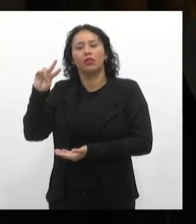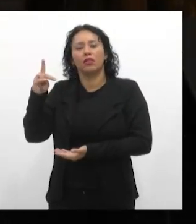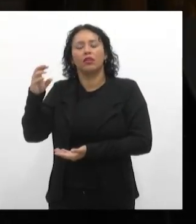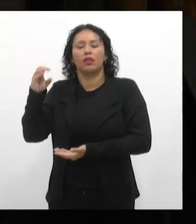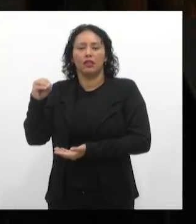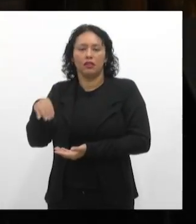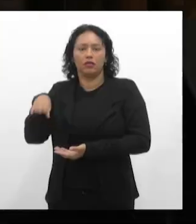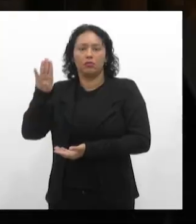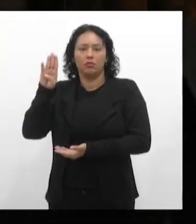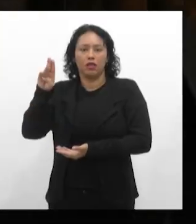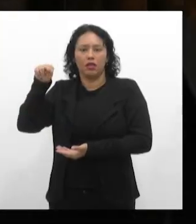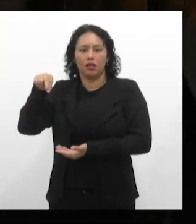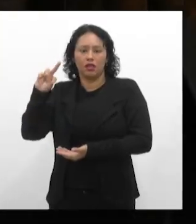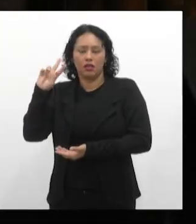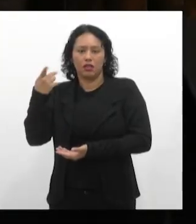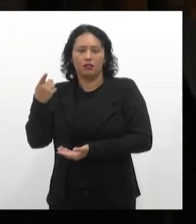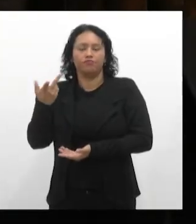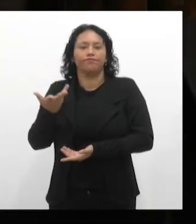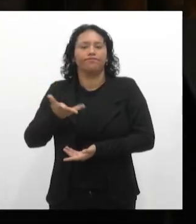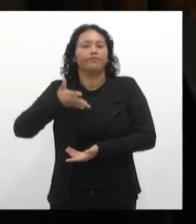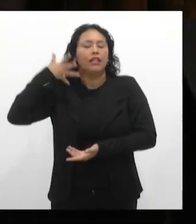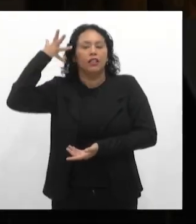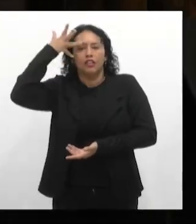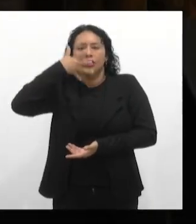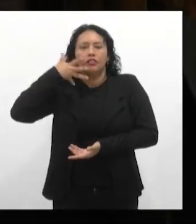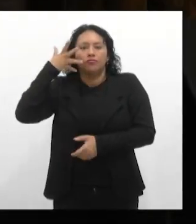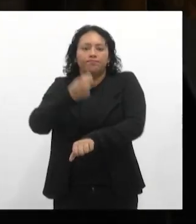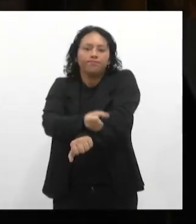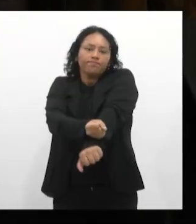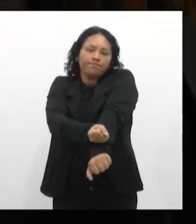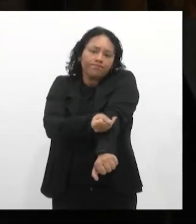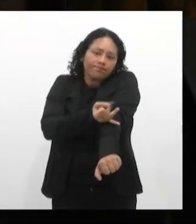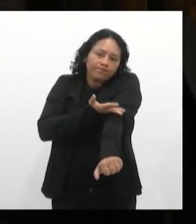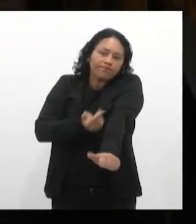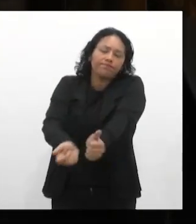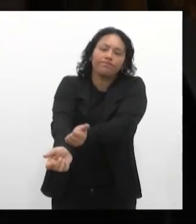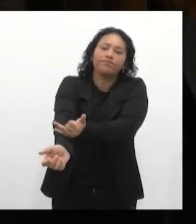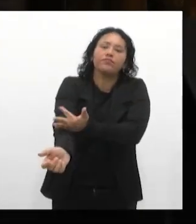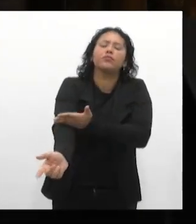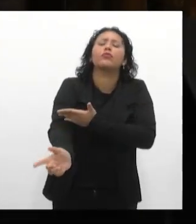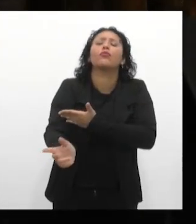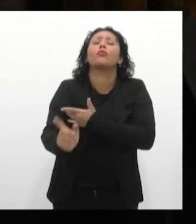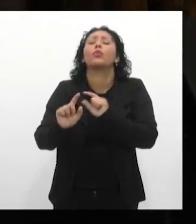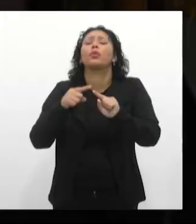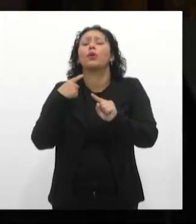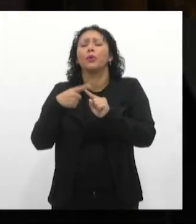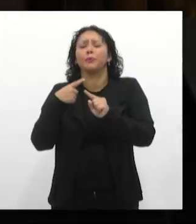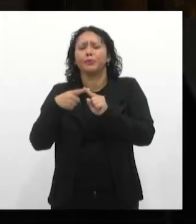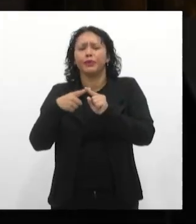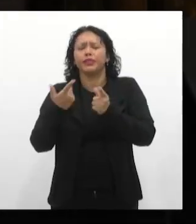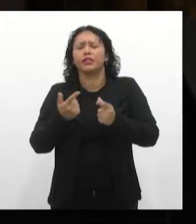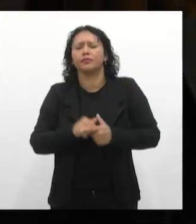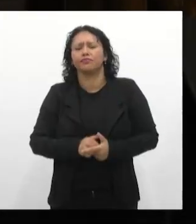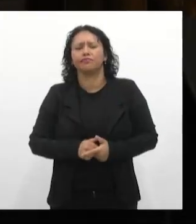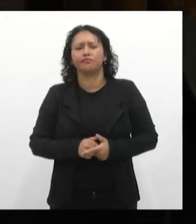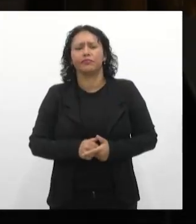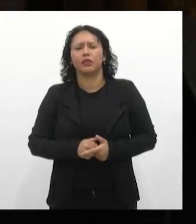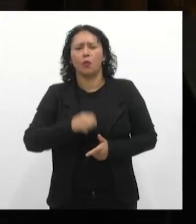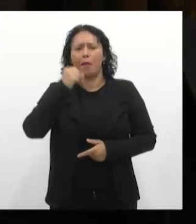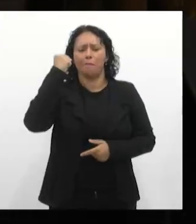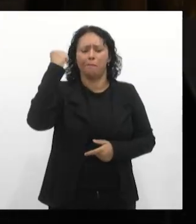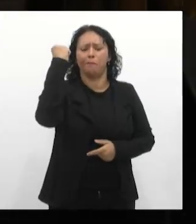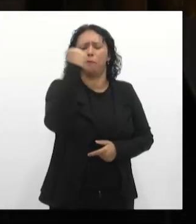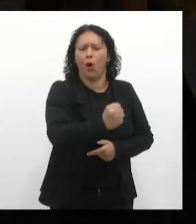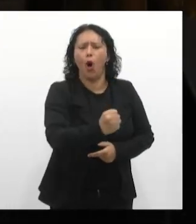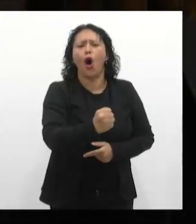fez aqui um discurso emocionado pelo assassinato a sangue frio